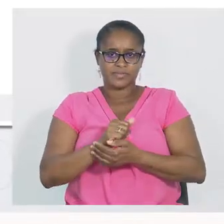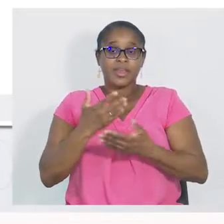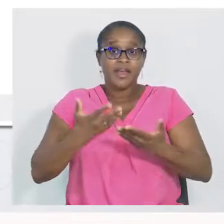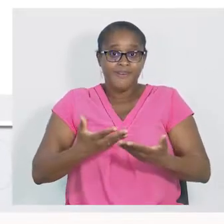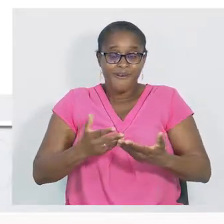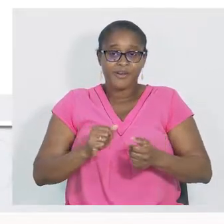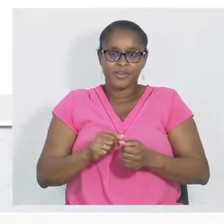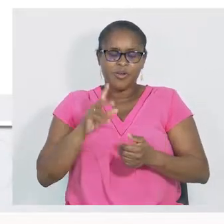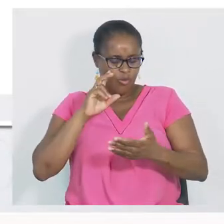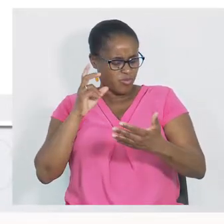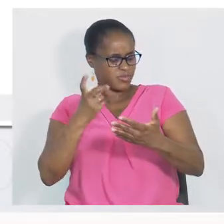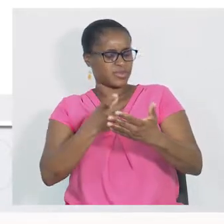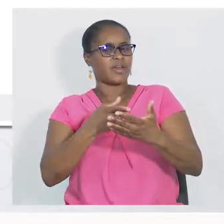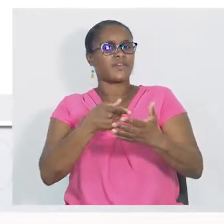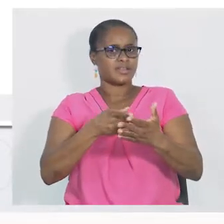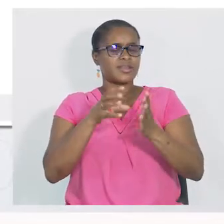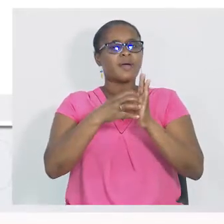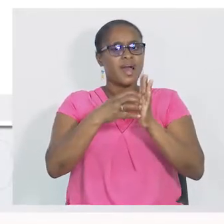hoje.